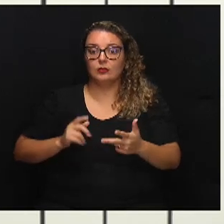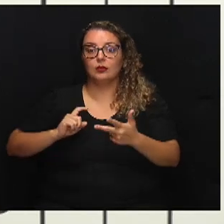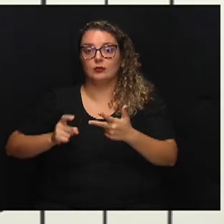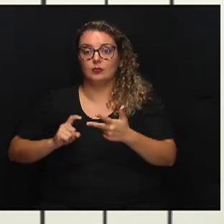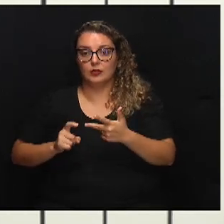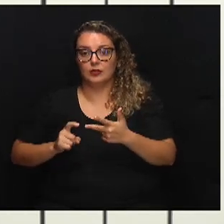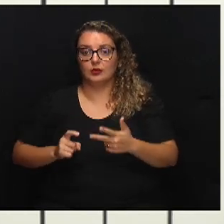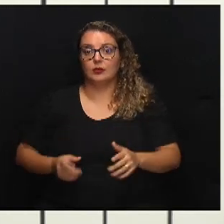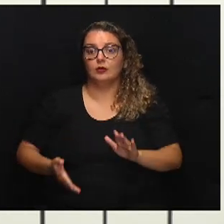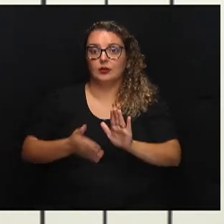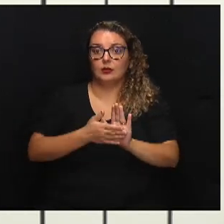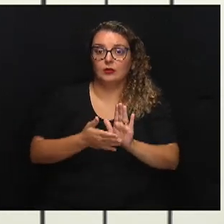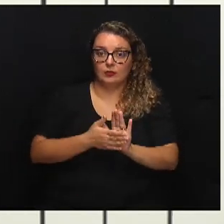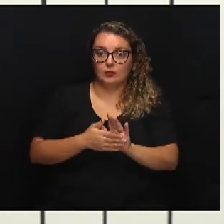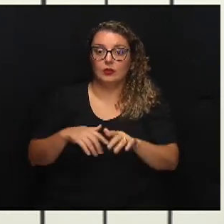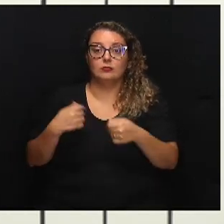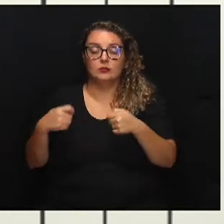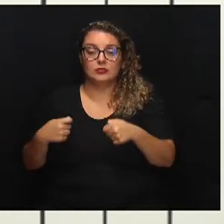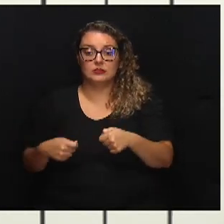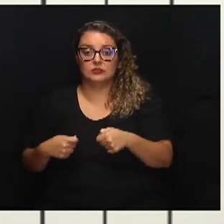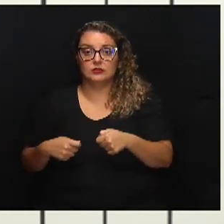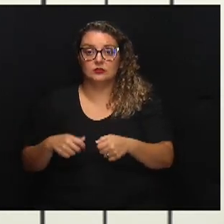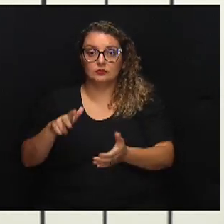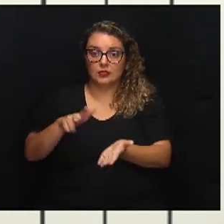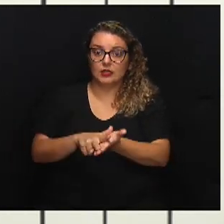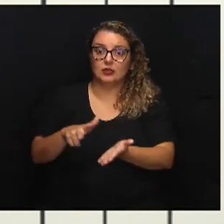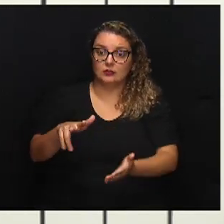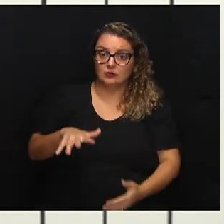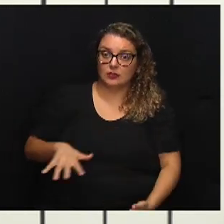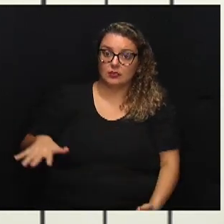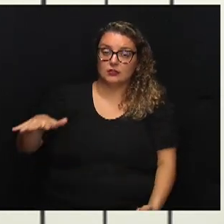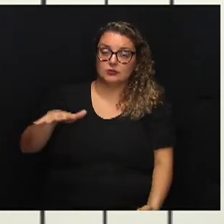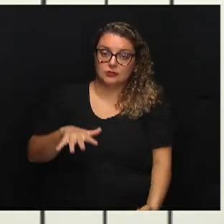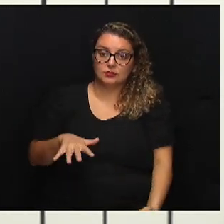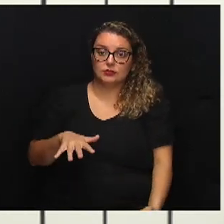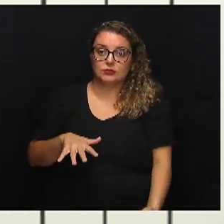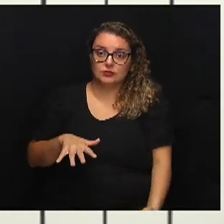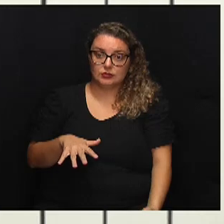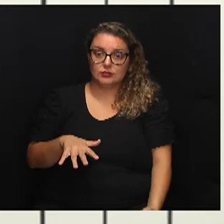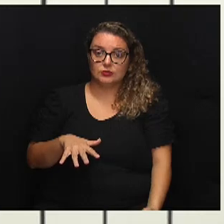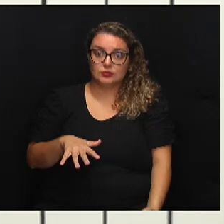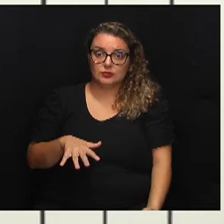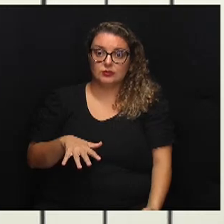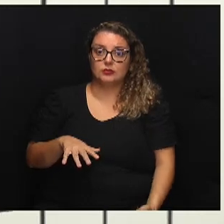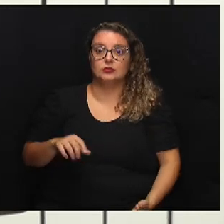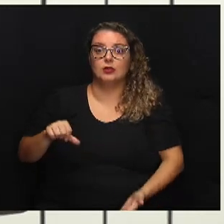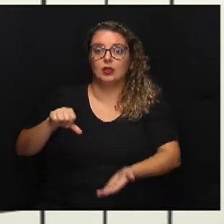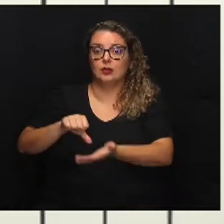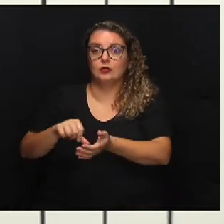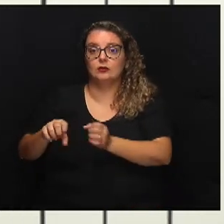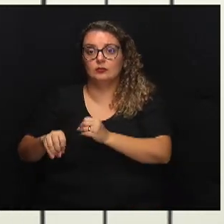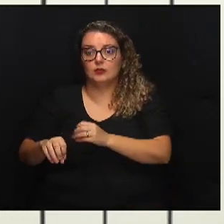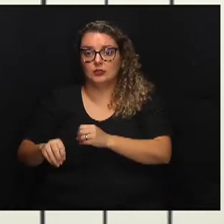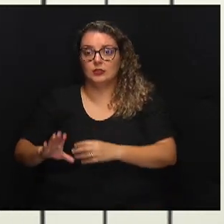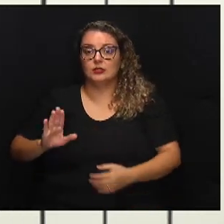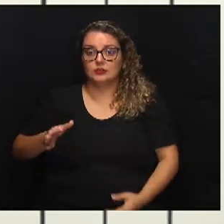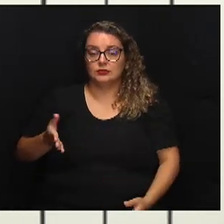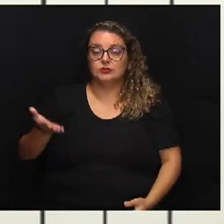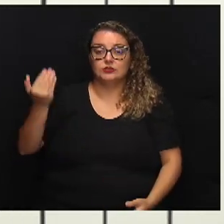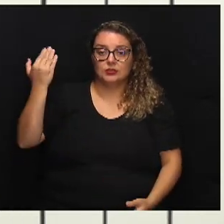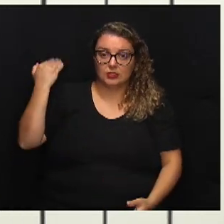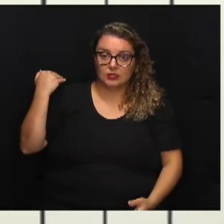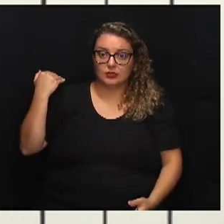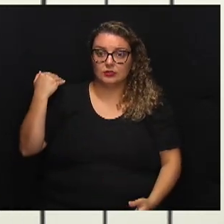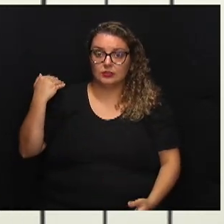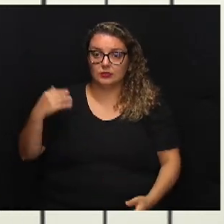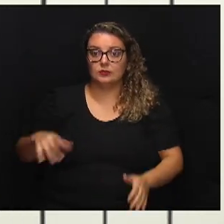a proposição é necessária para regularizar uma área destinada à unidade educacional já prevista em uma